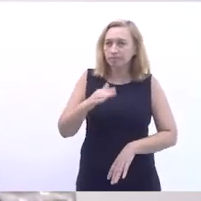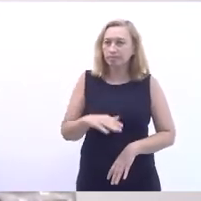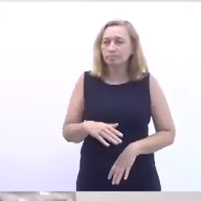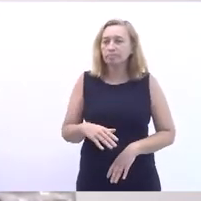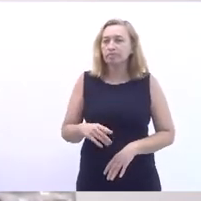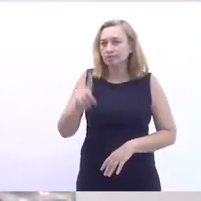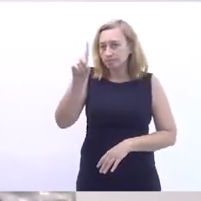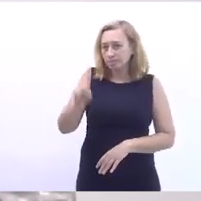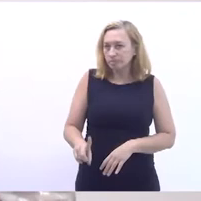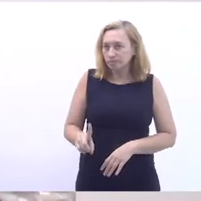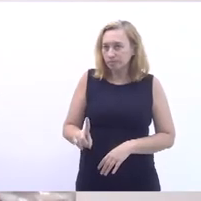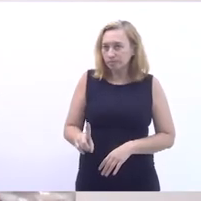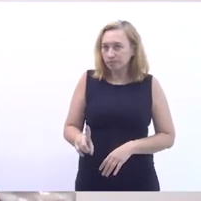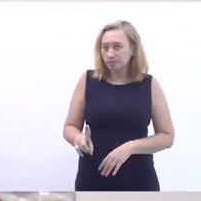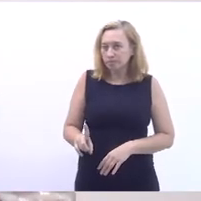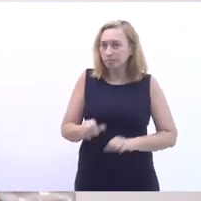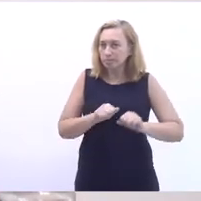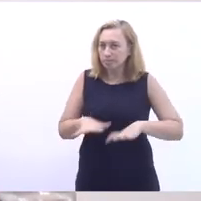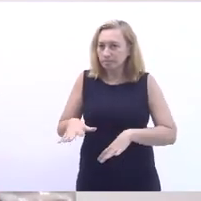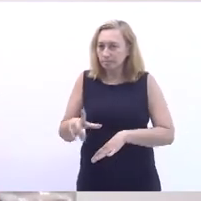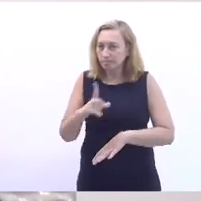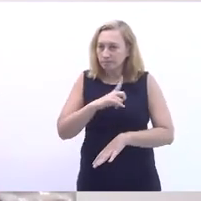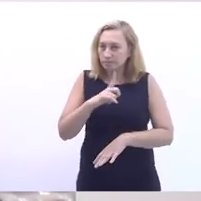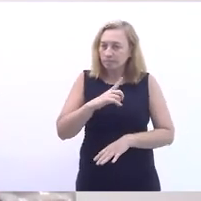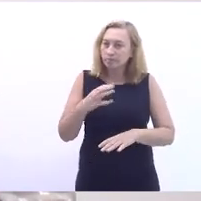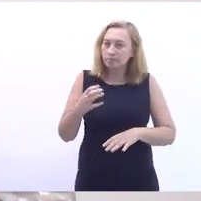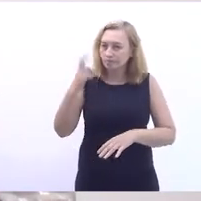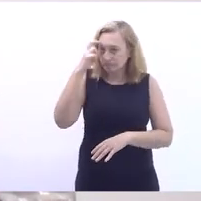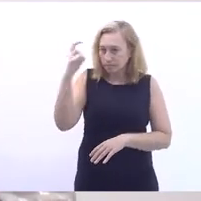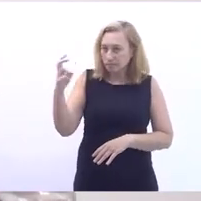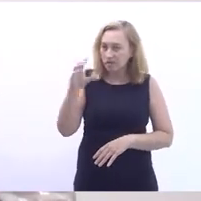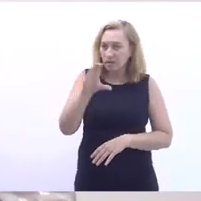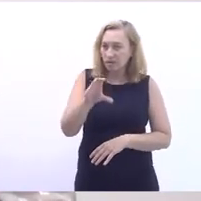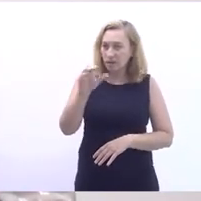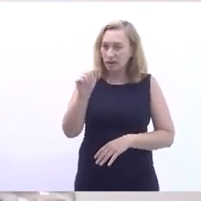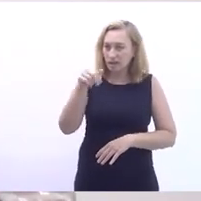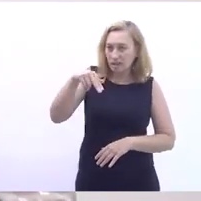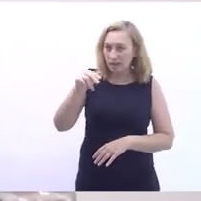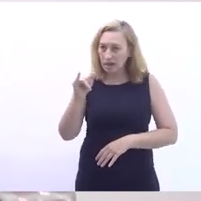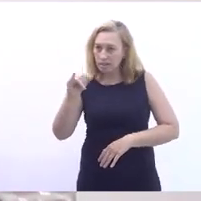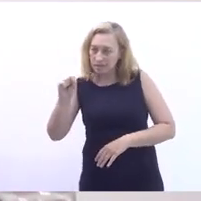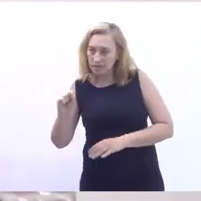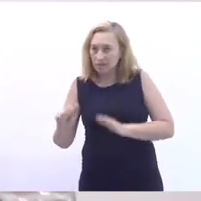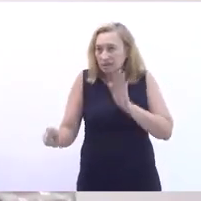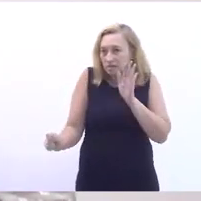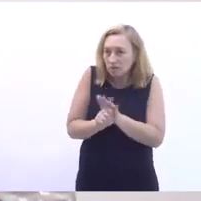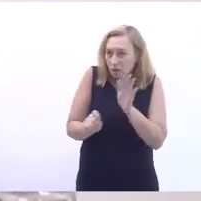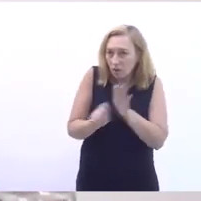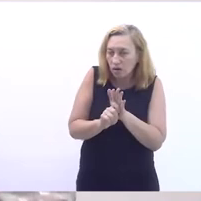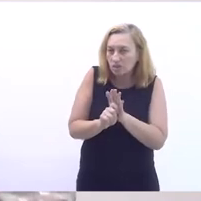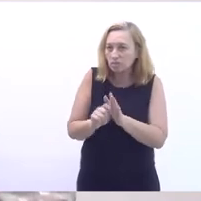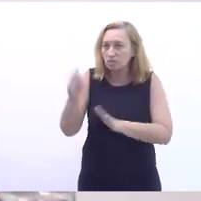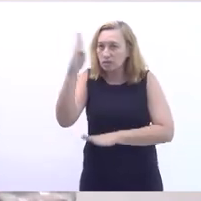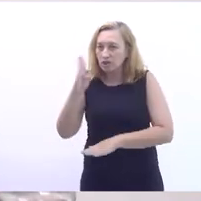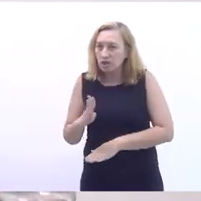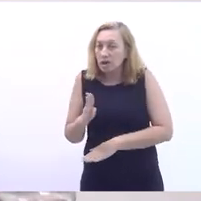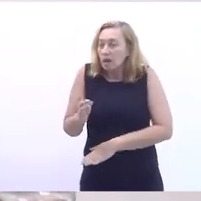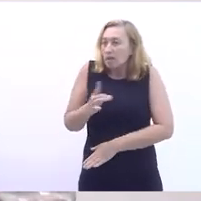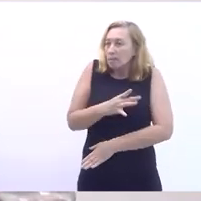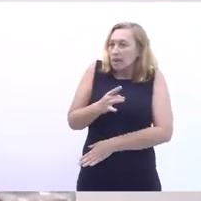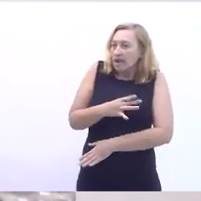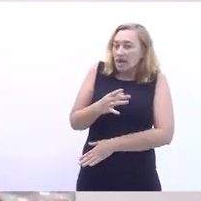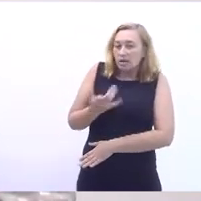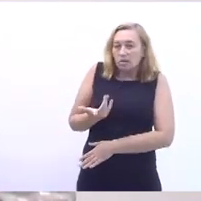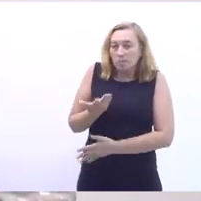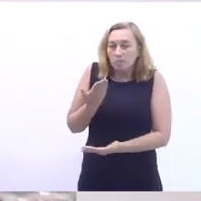Graças esse direito da Marcha existir a gente começa a ter uma cultura canábica florescente do Brasil a galera perde o medo de falar de maconha